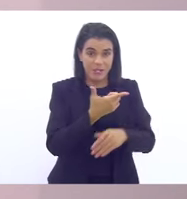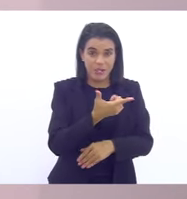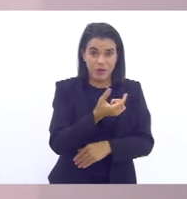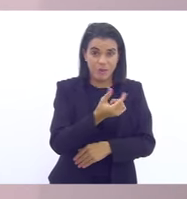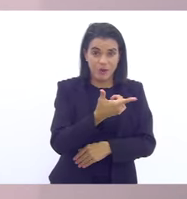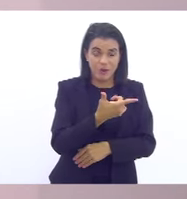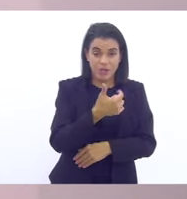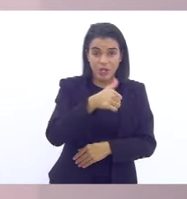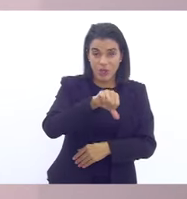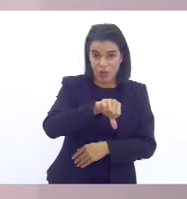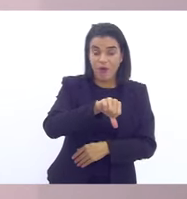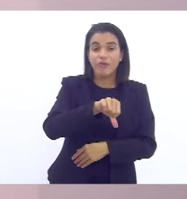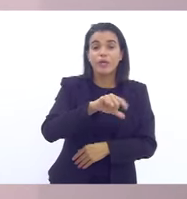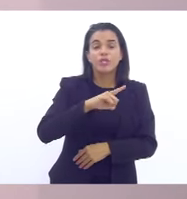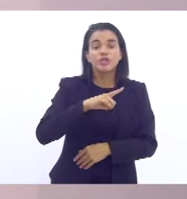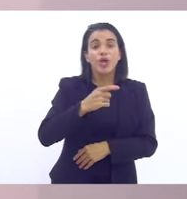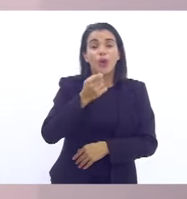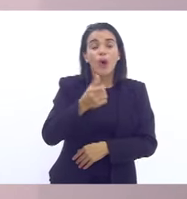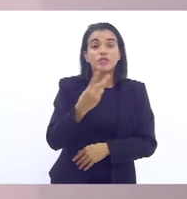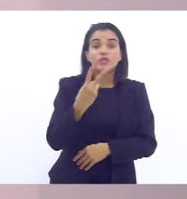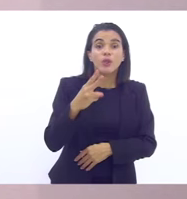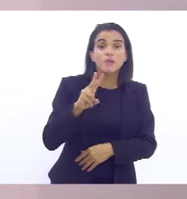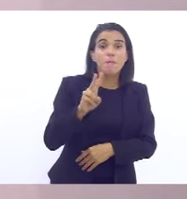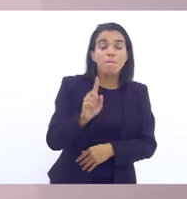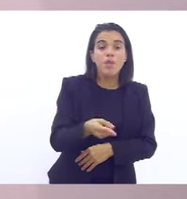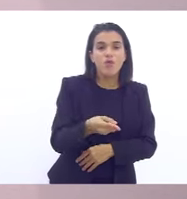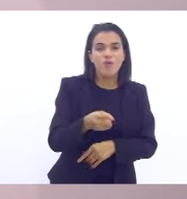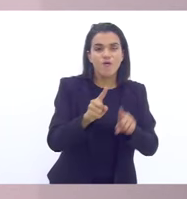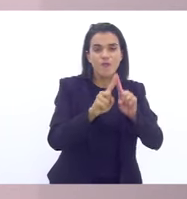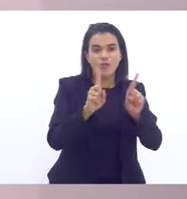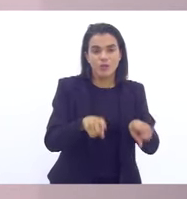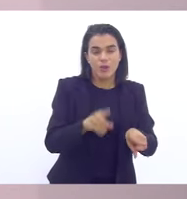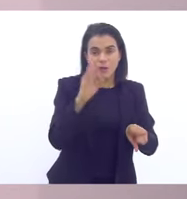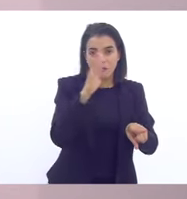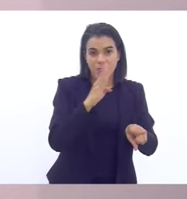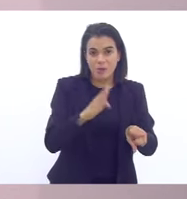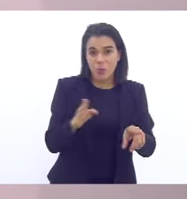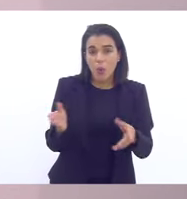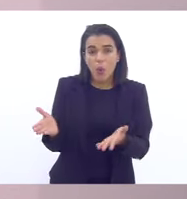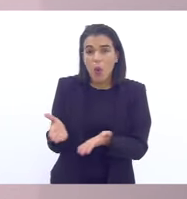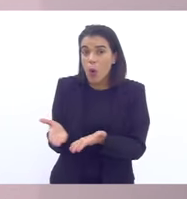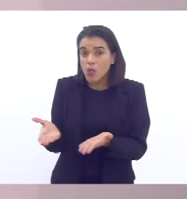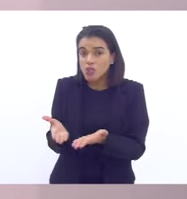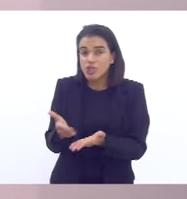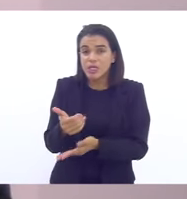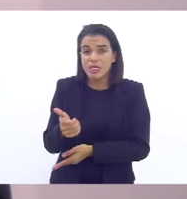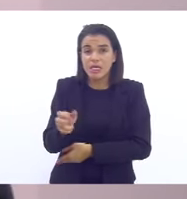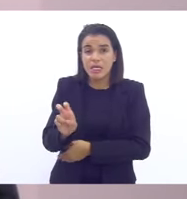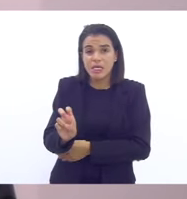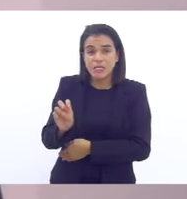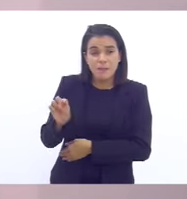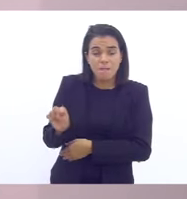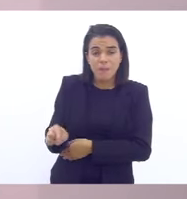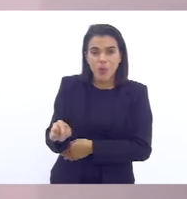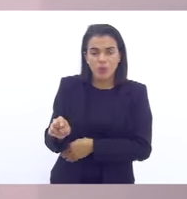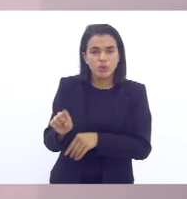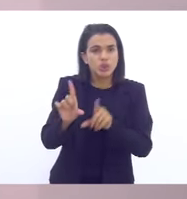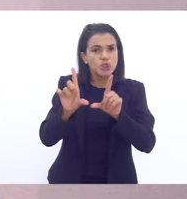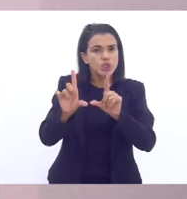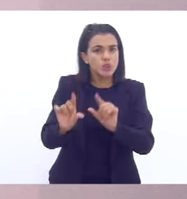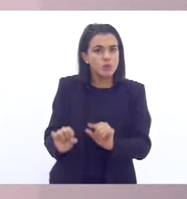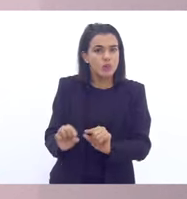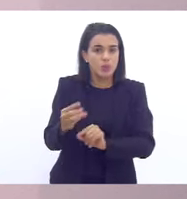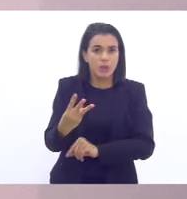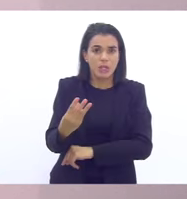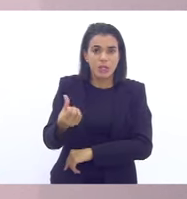ela tinha quase 22 mil funcionários no país e que hoje ela tem pouco mais de 15 mil, uma redução de quase 36%